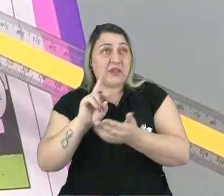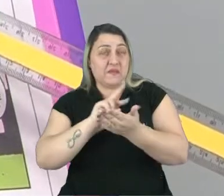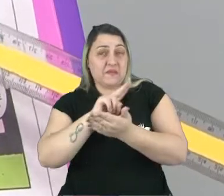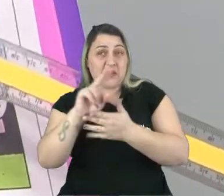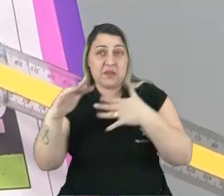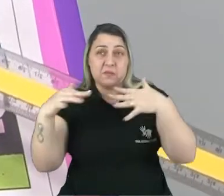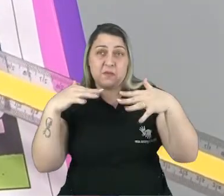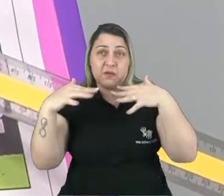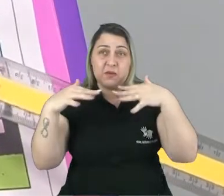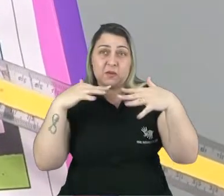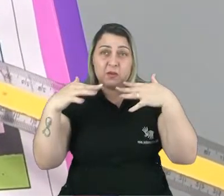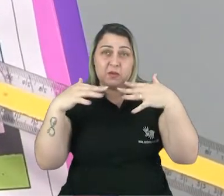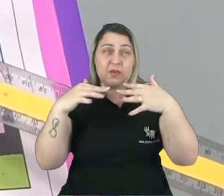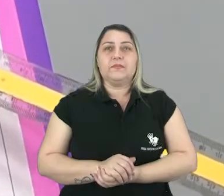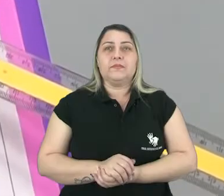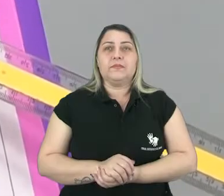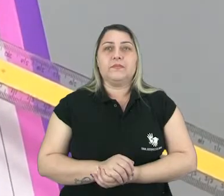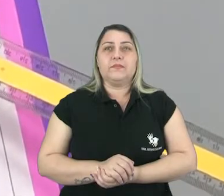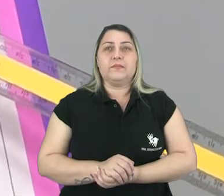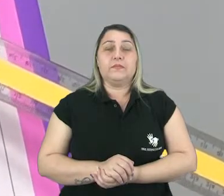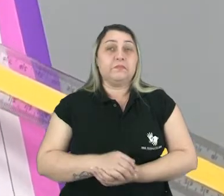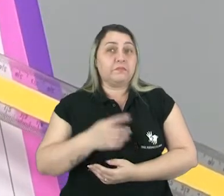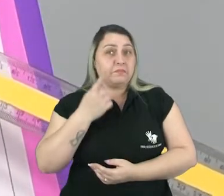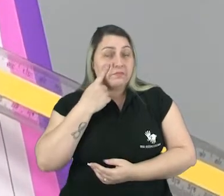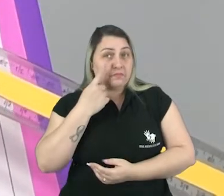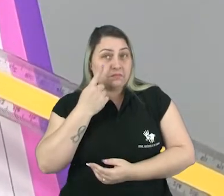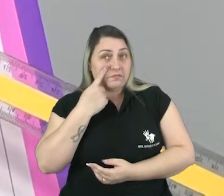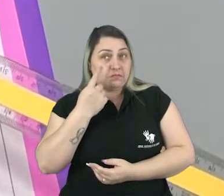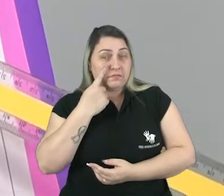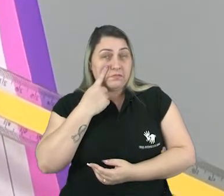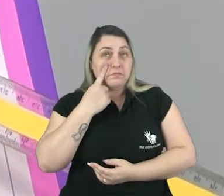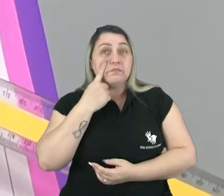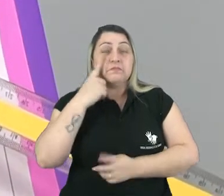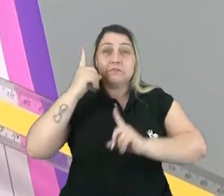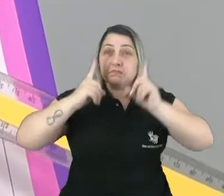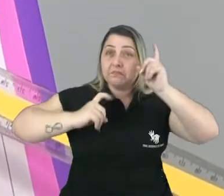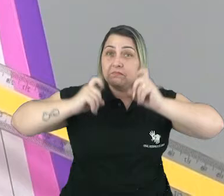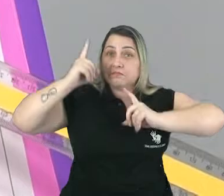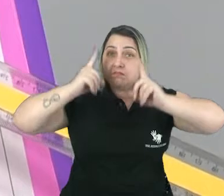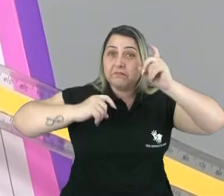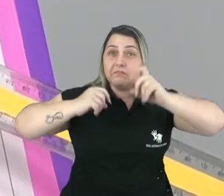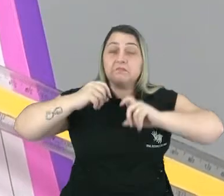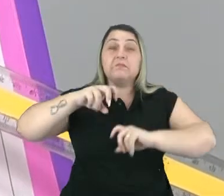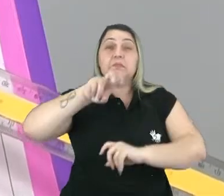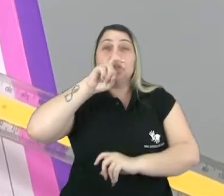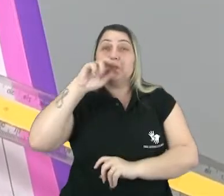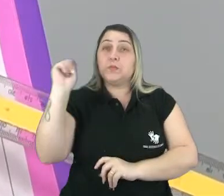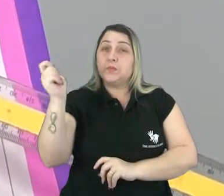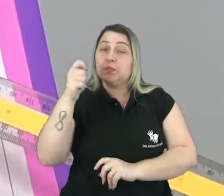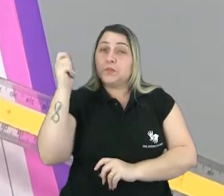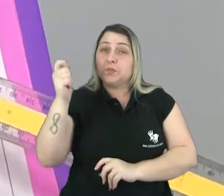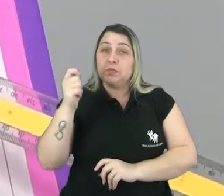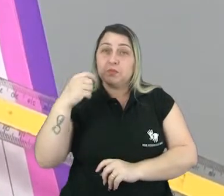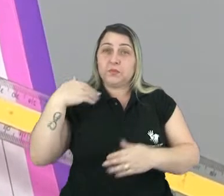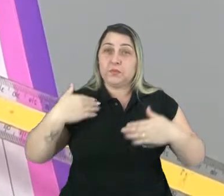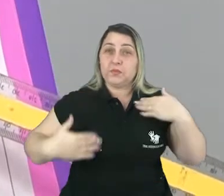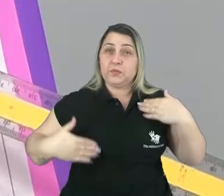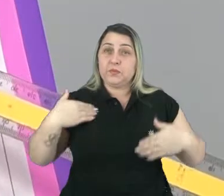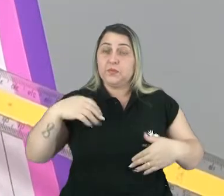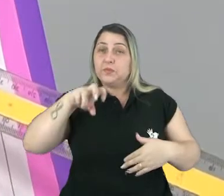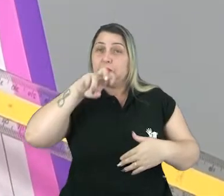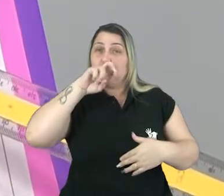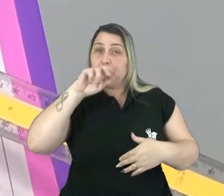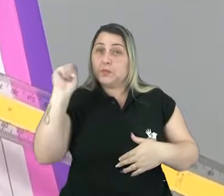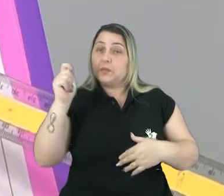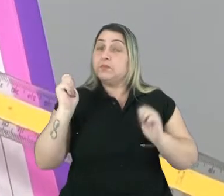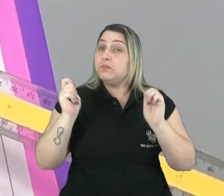vários movimentos das setinhas? Observando a expressão do rosto da Mônica, do corpo da Mônica, é